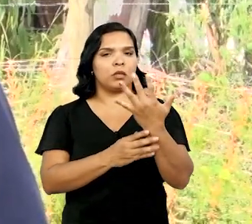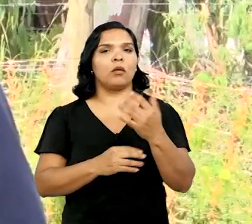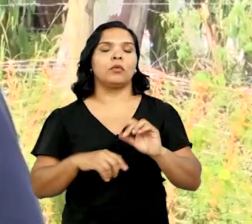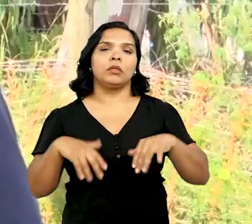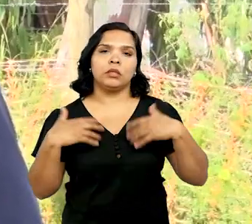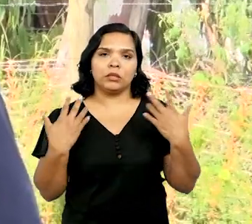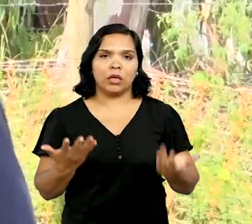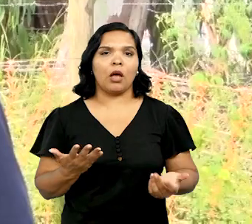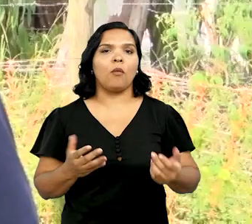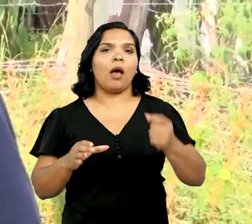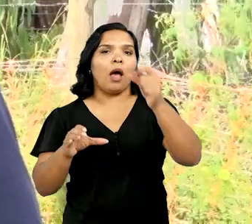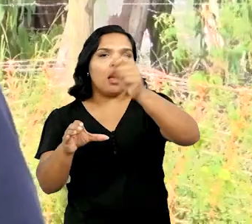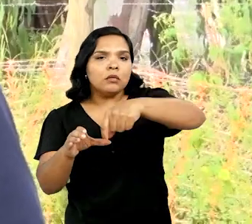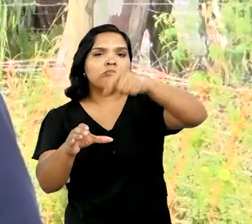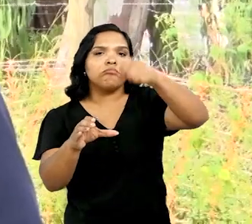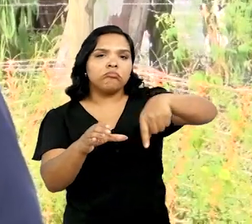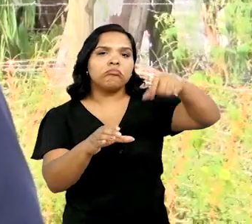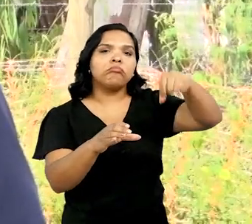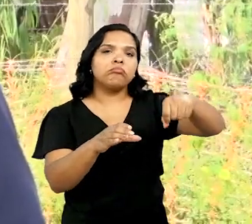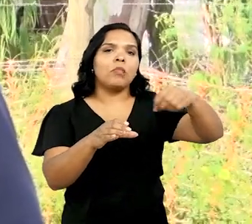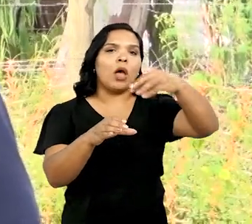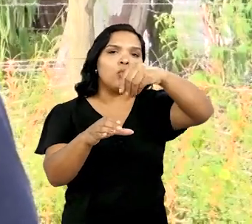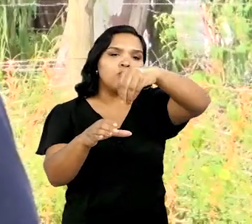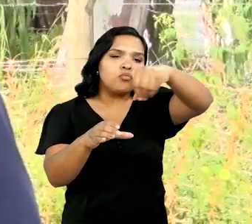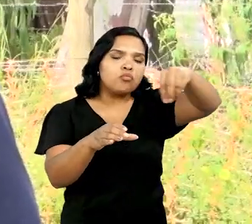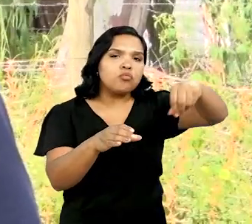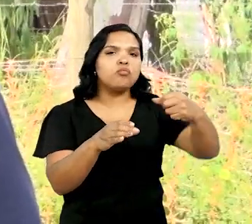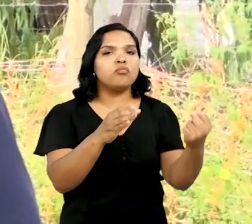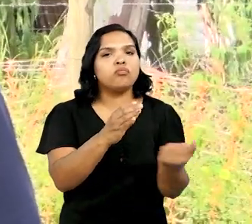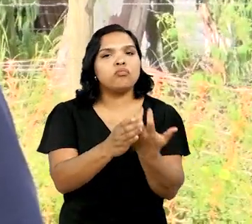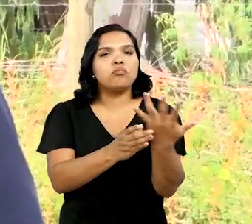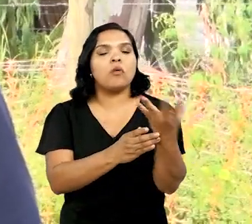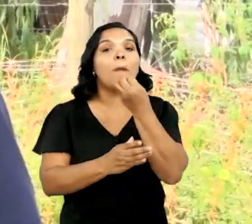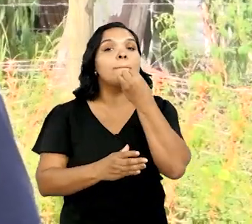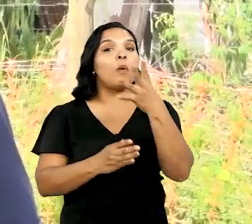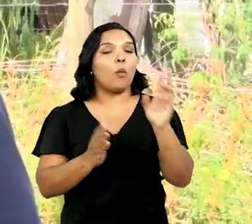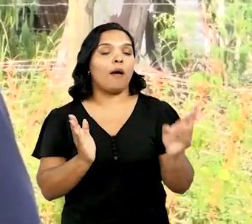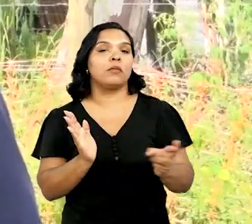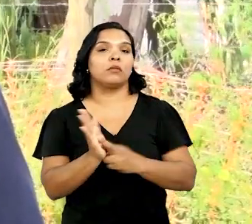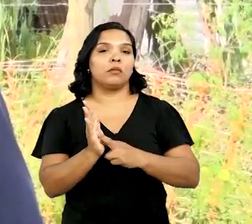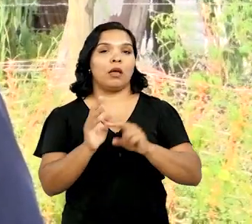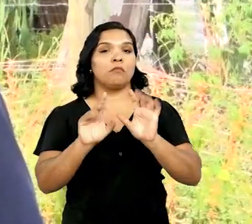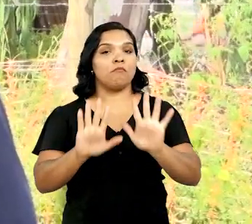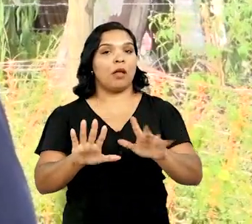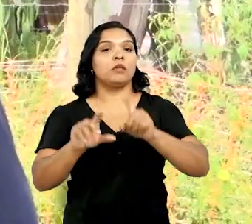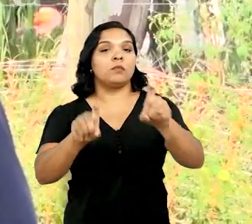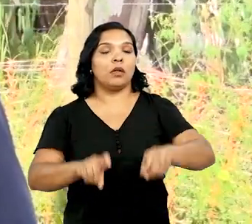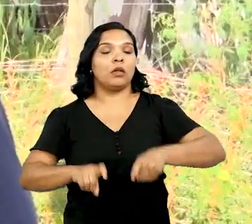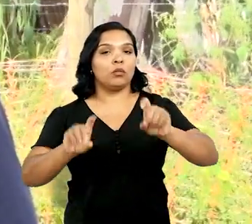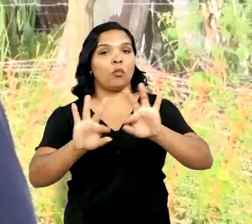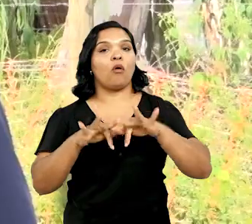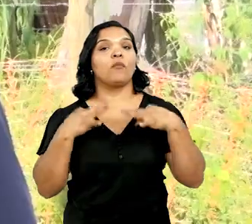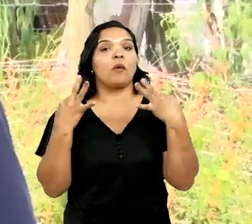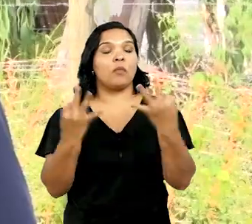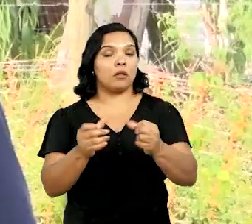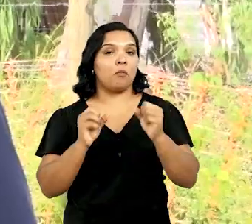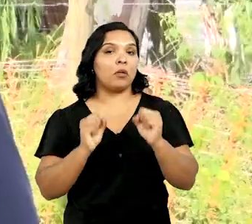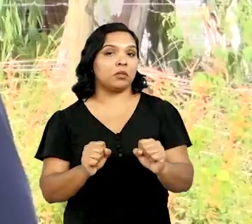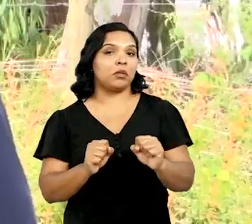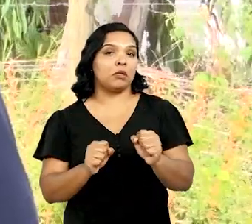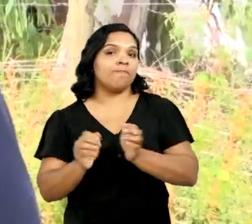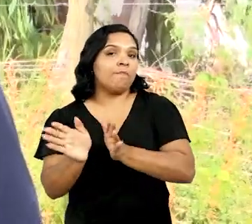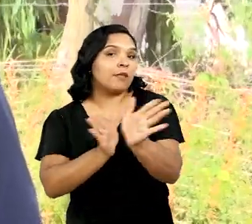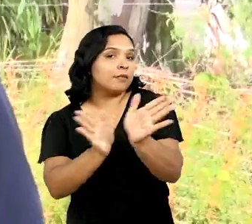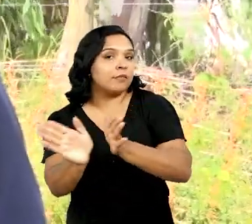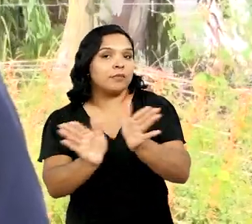Então, tanto a adubação orgânica quanto a adubação química, eles tiveram bons resultados. Mas para o agricultor familiar, possa ser que não